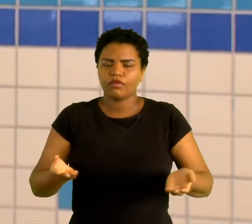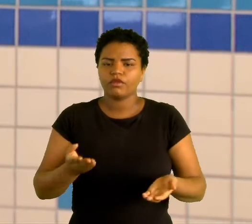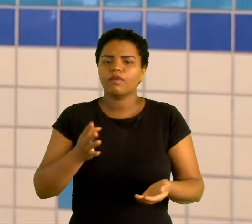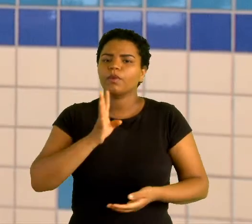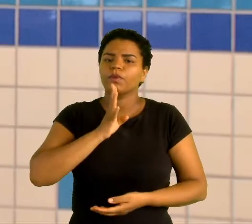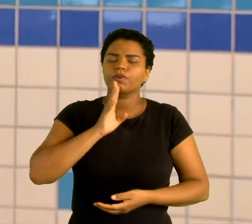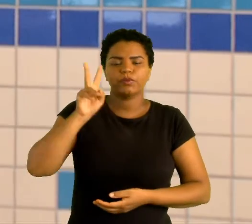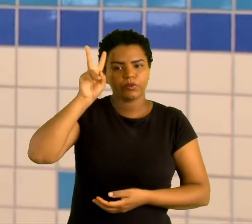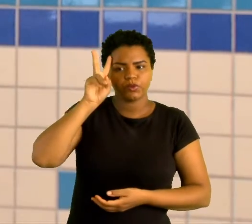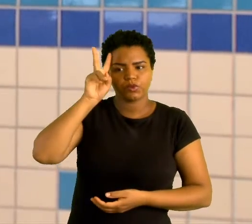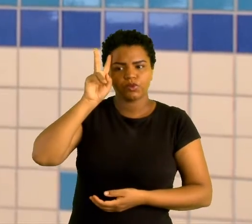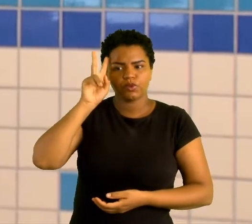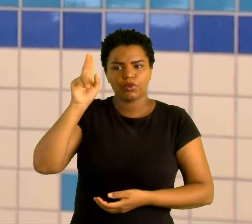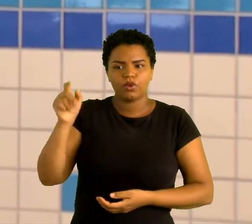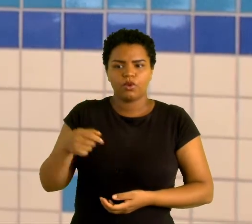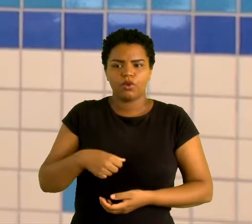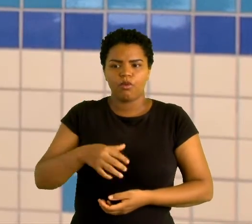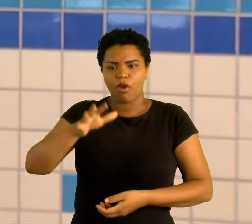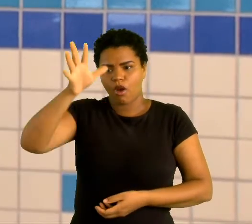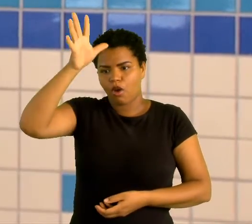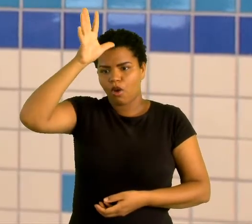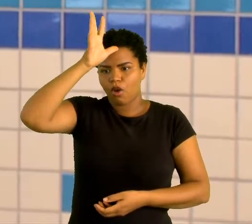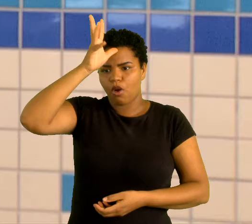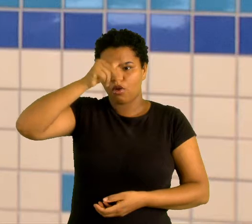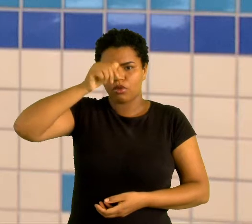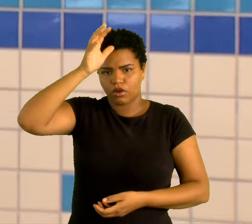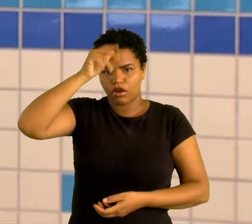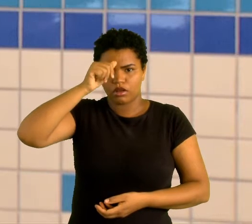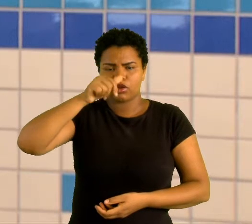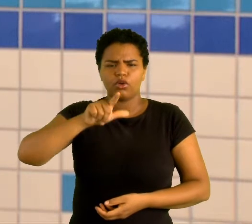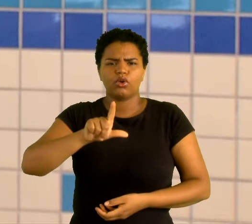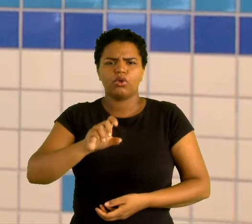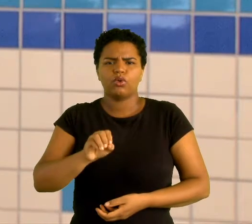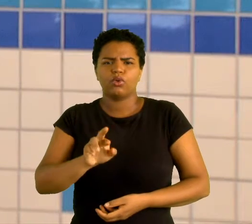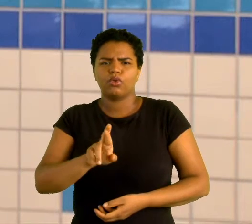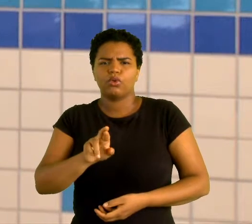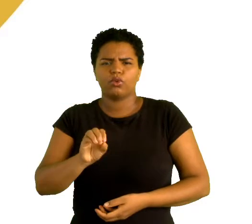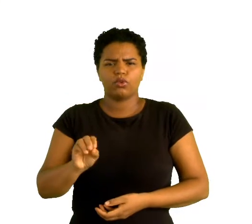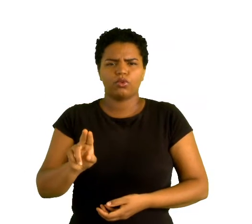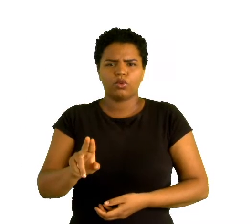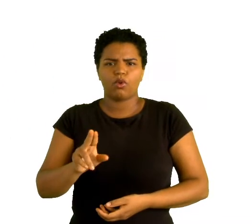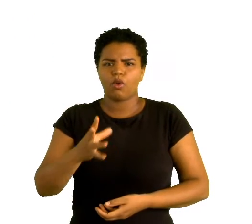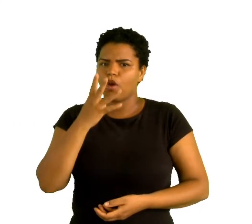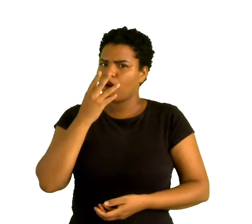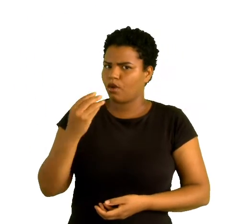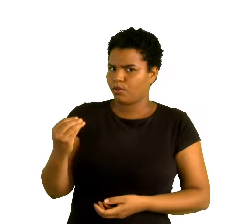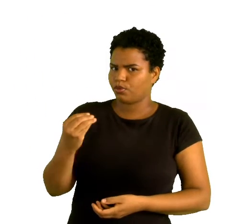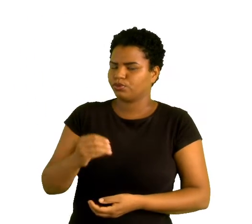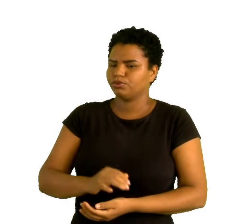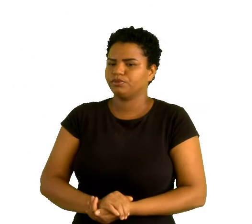história, o galo que logrou a raposa. Acompanhe a leitura comigo, por favor.